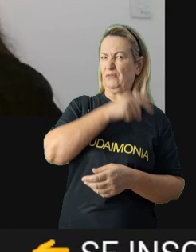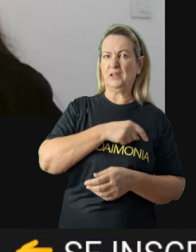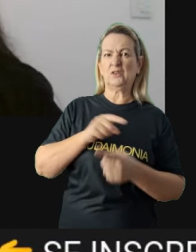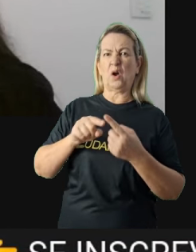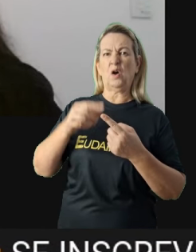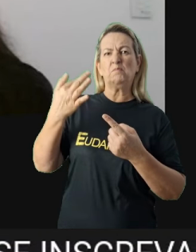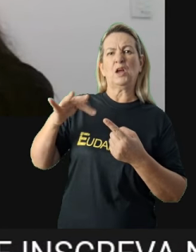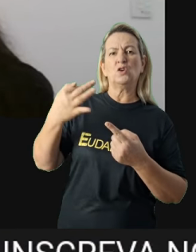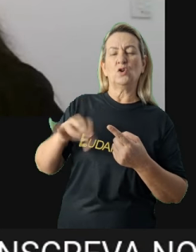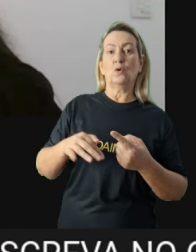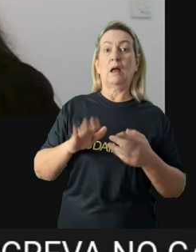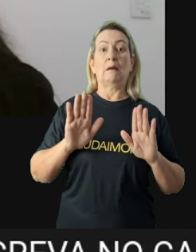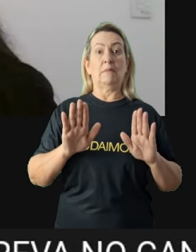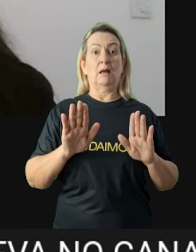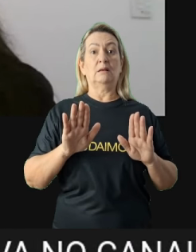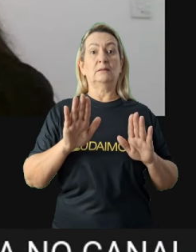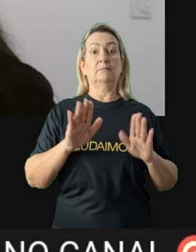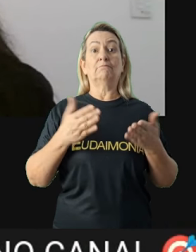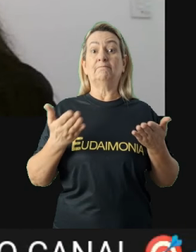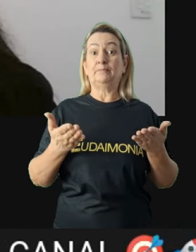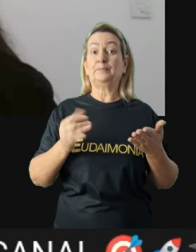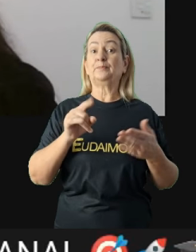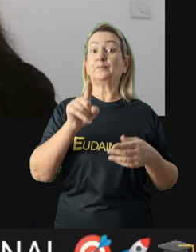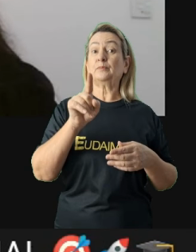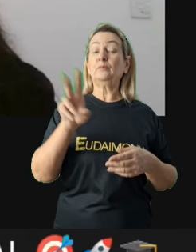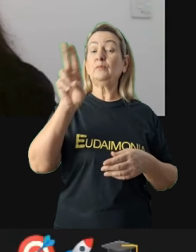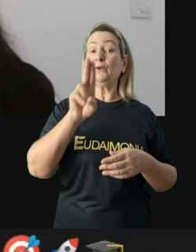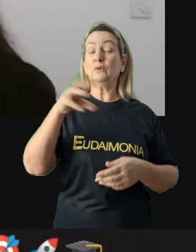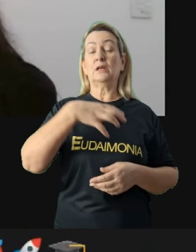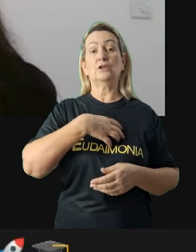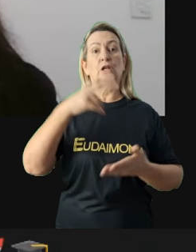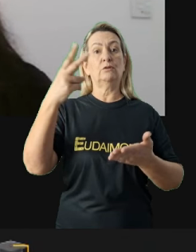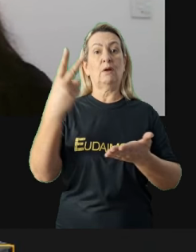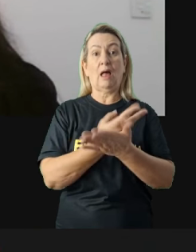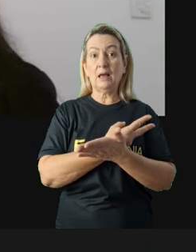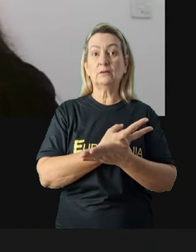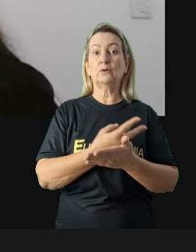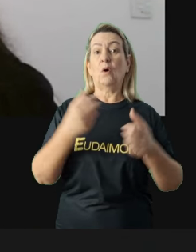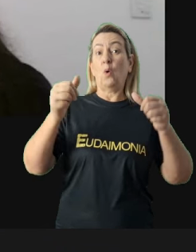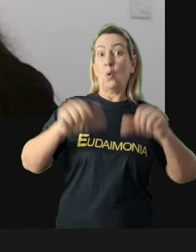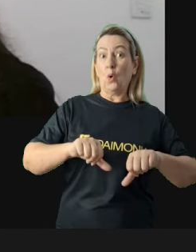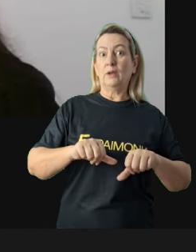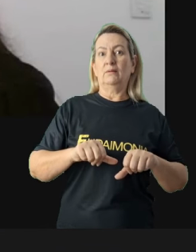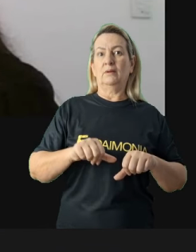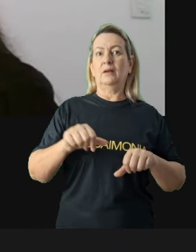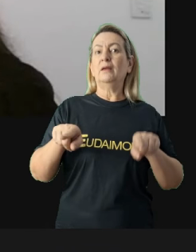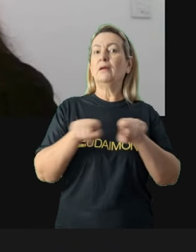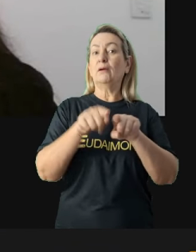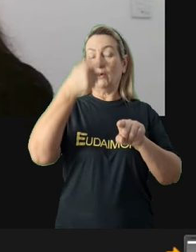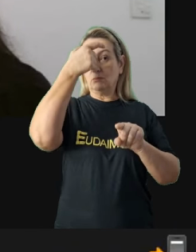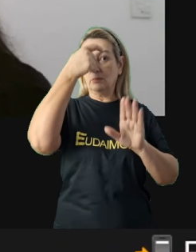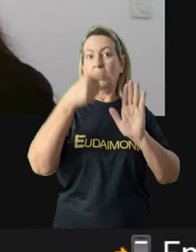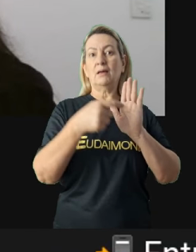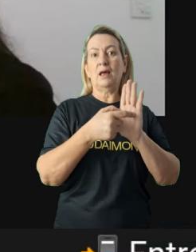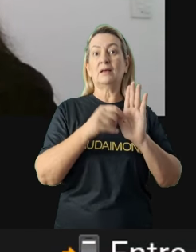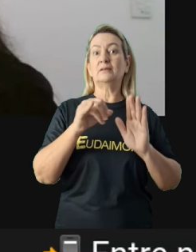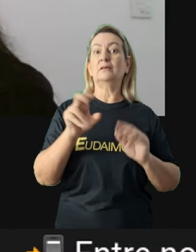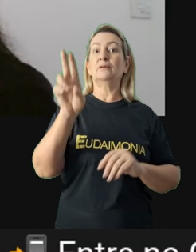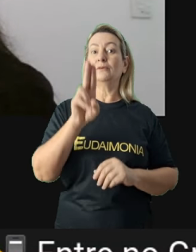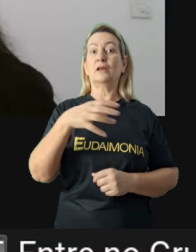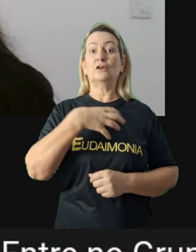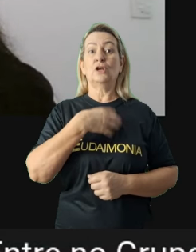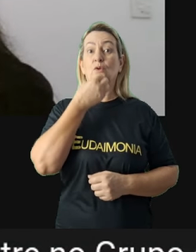Então, o martelo é ruim se você usar do jeito ruim. A IA é ruim se você usar ela do jeito ruim. Agora, dá para usar